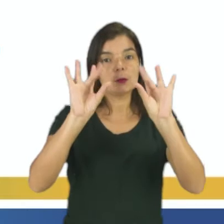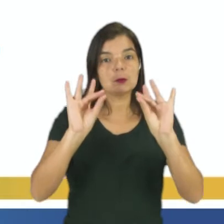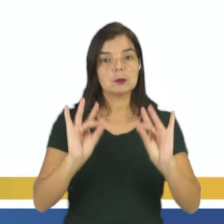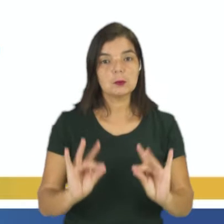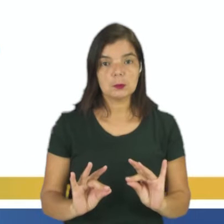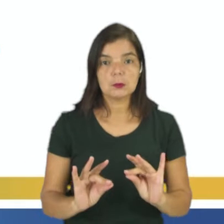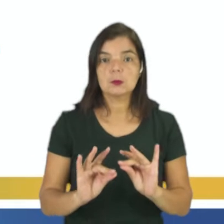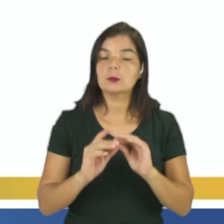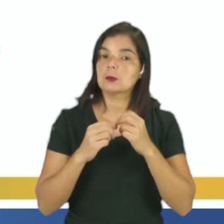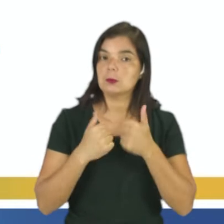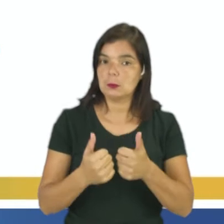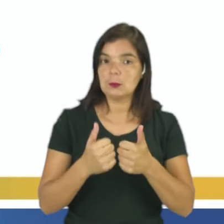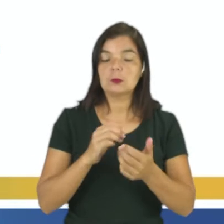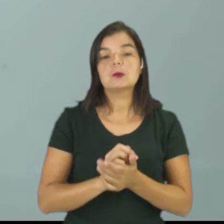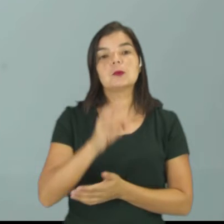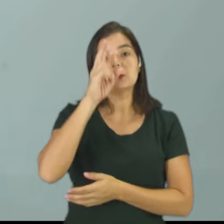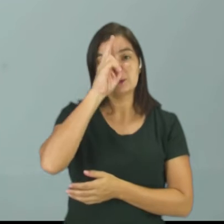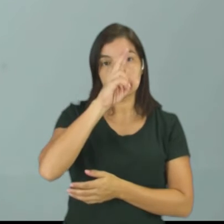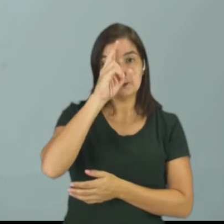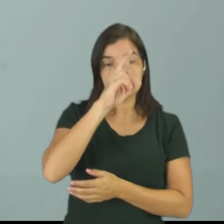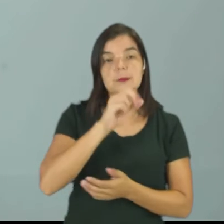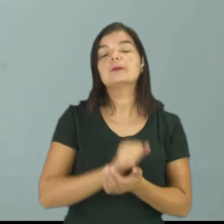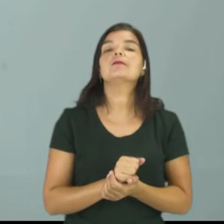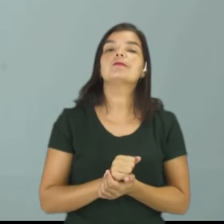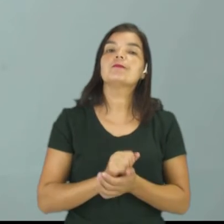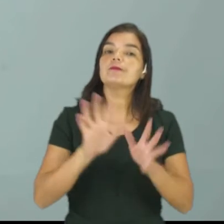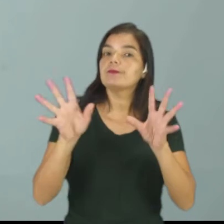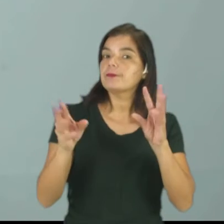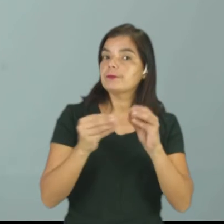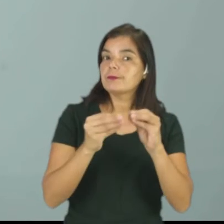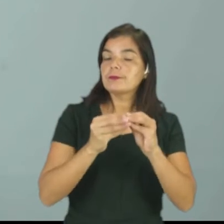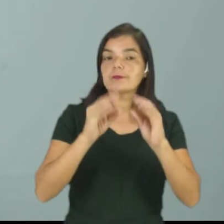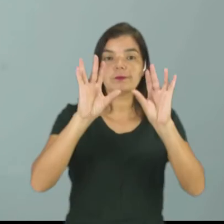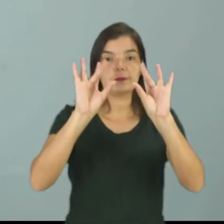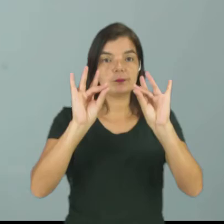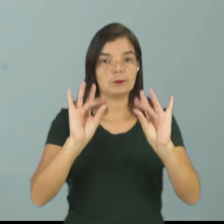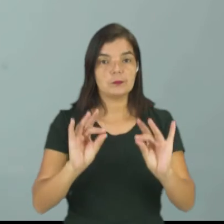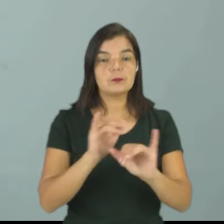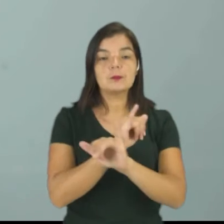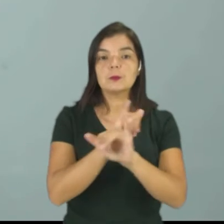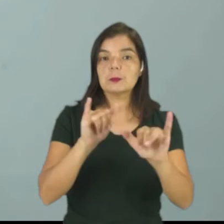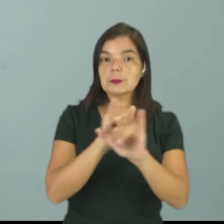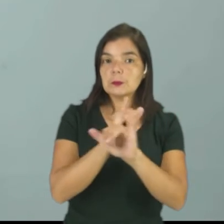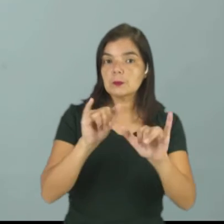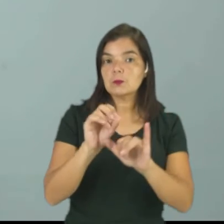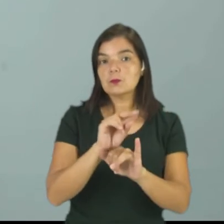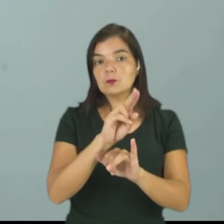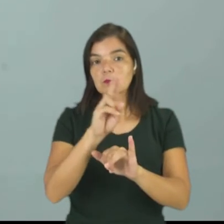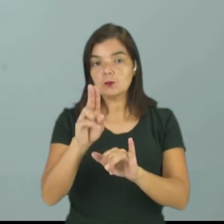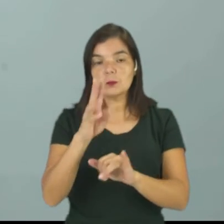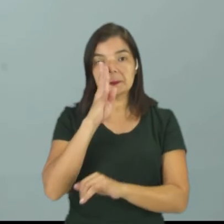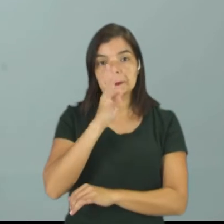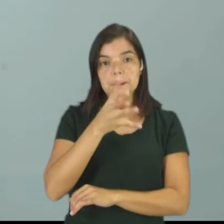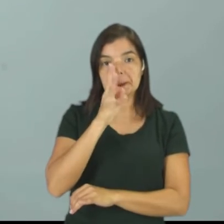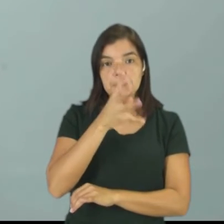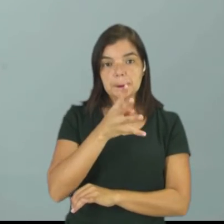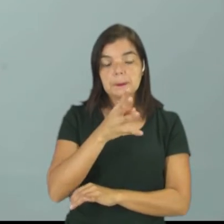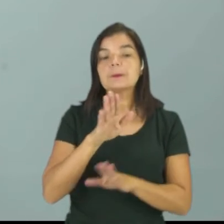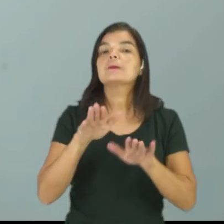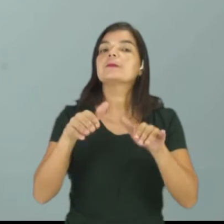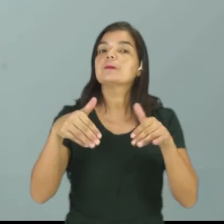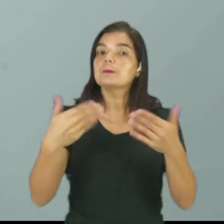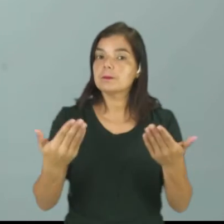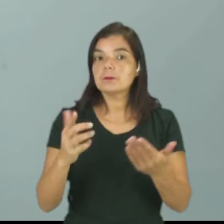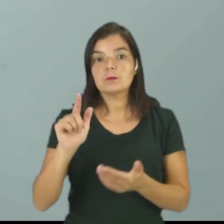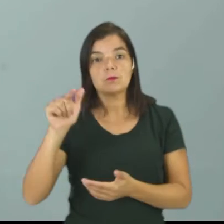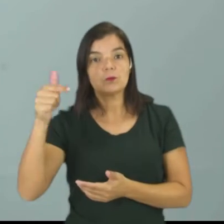descritiva, tá bom? Então, lembrando-se, resenha descritiva ou informativa ou crítica. E quando